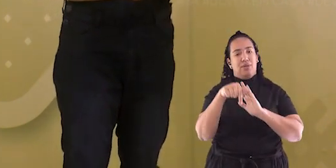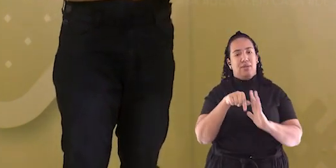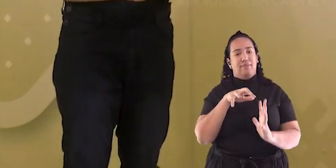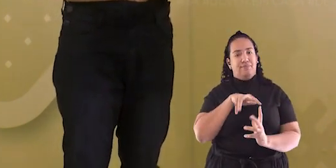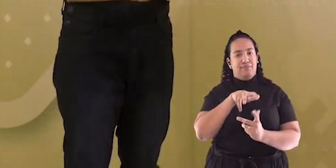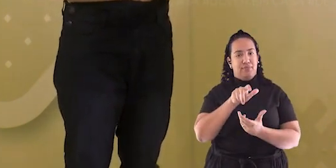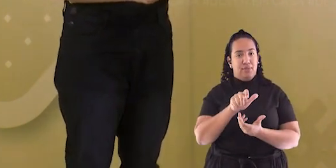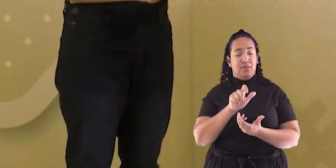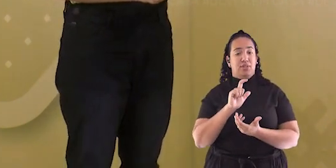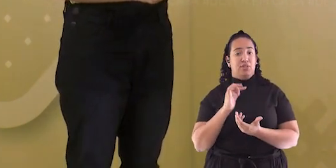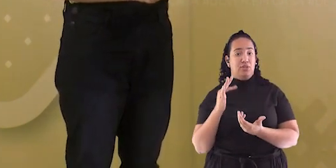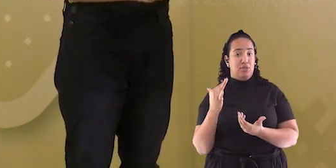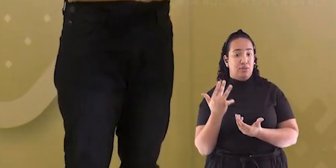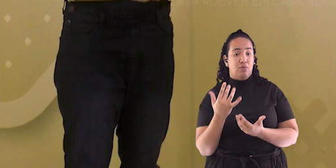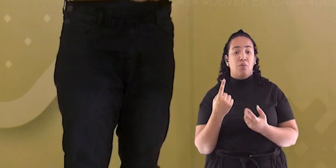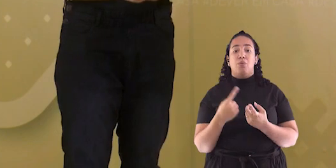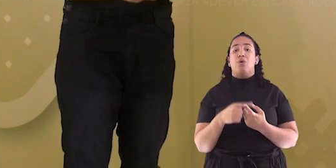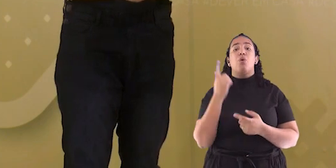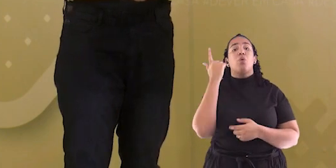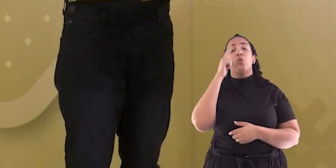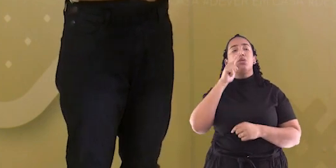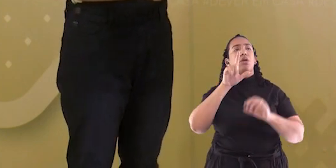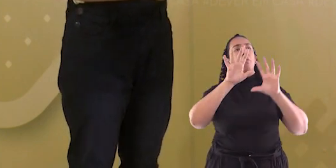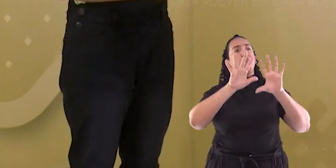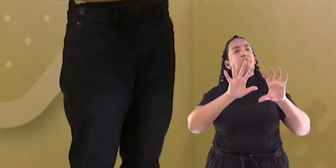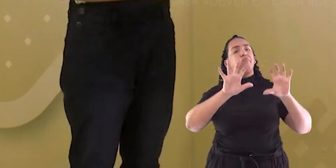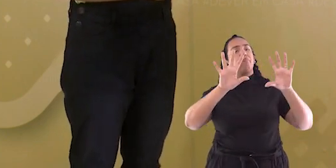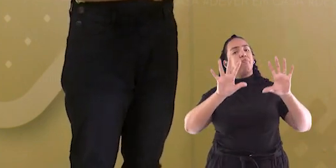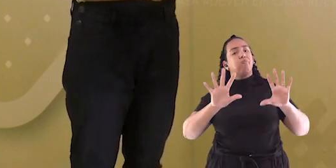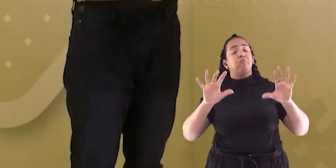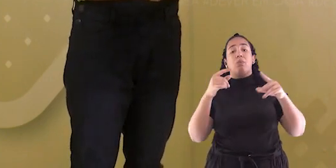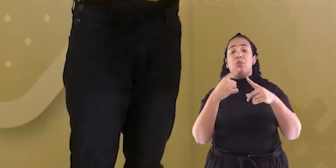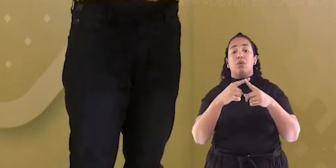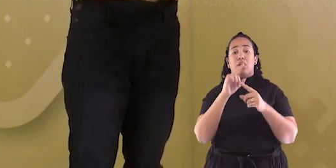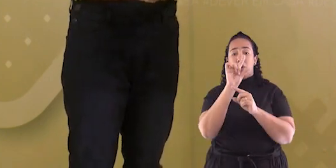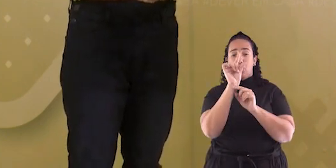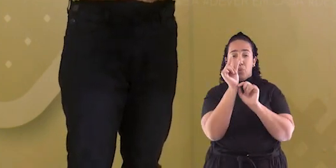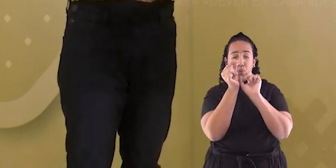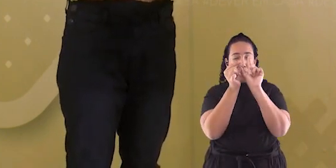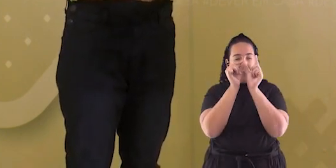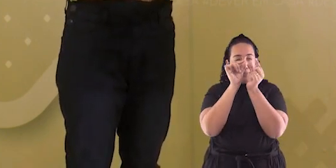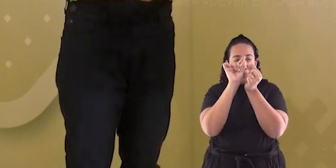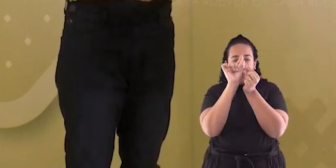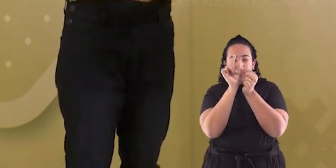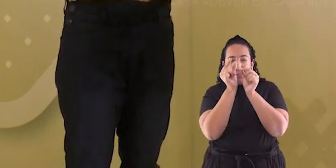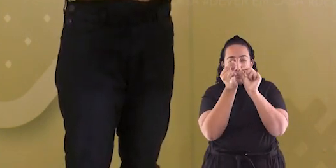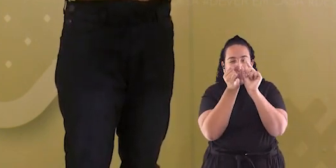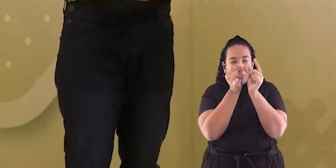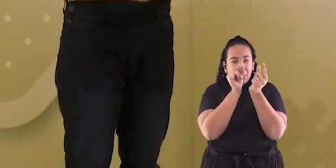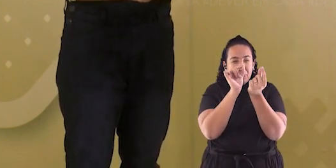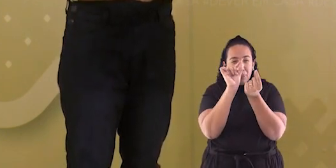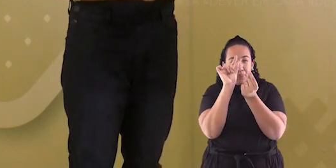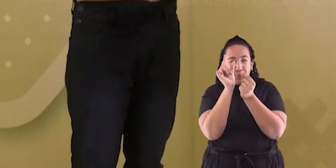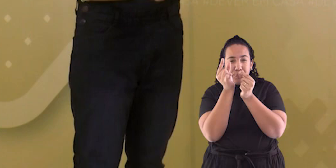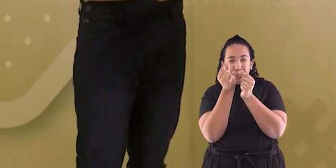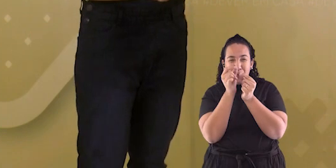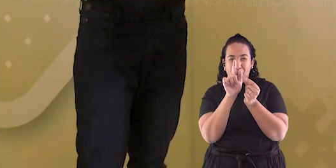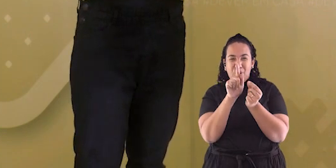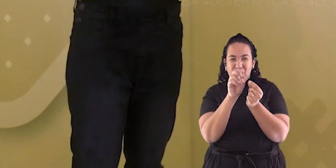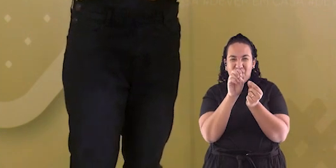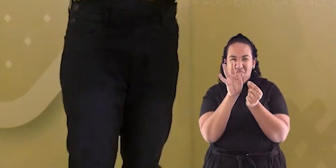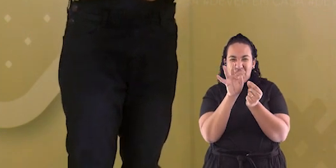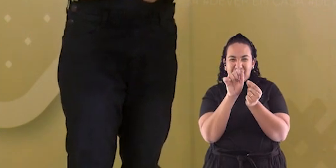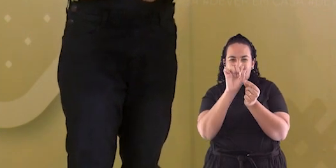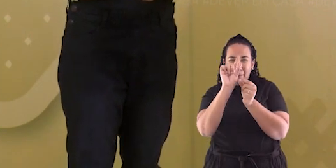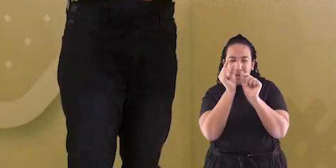manter flutuando porque as gotas, né, as gotículas na verdade, elas são tão minúsculas e estão separadas. Elas parecem estar juntas, mas